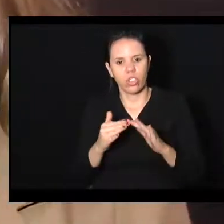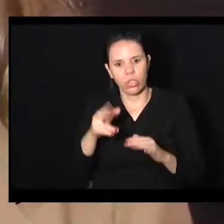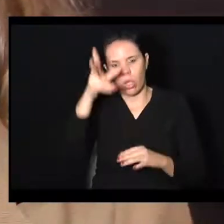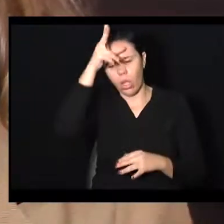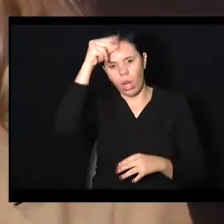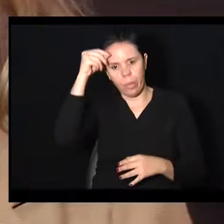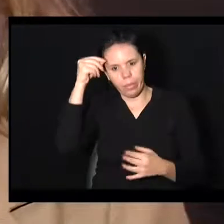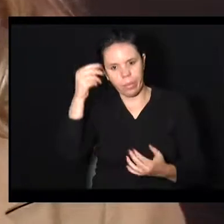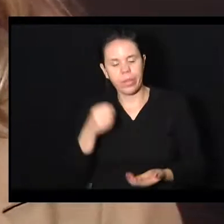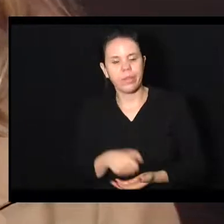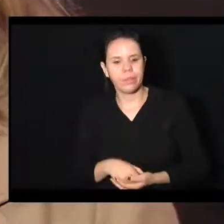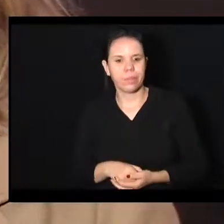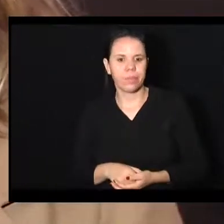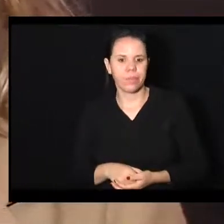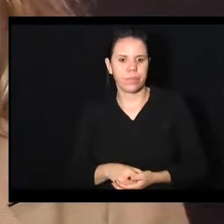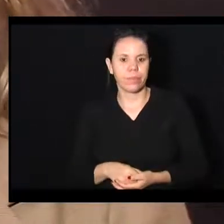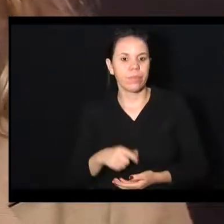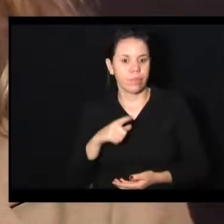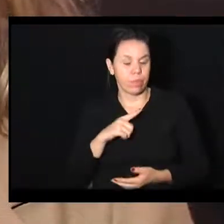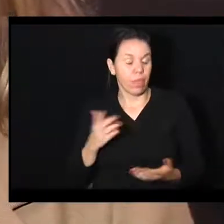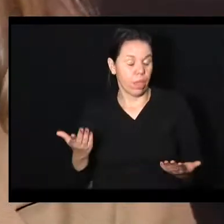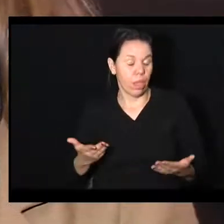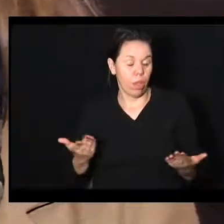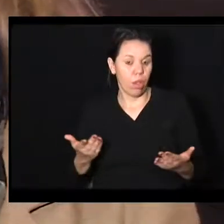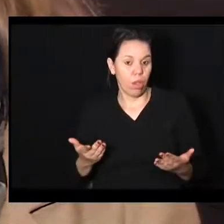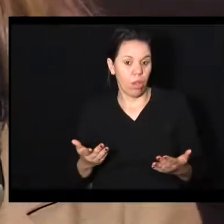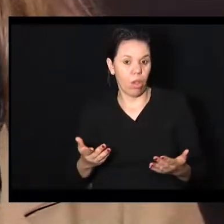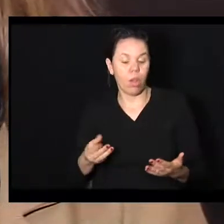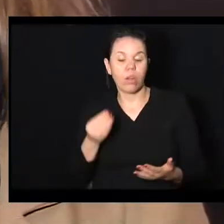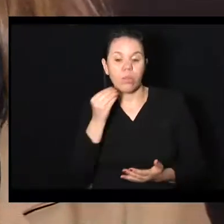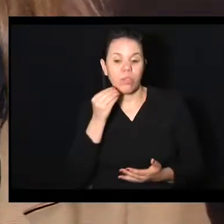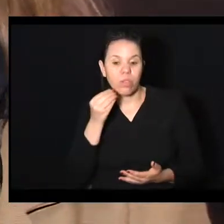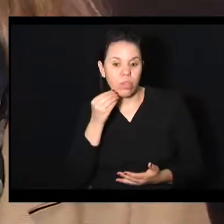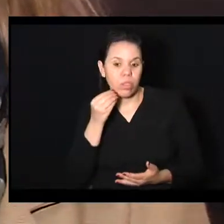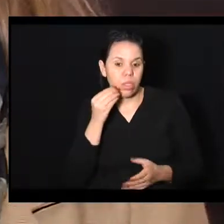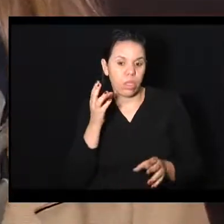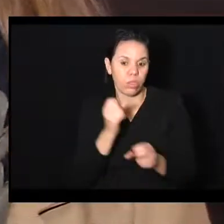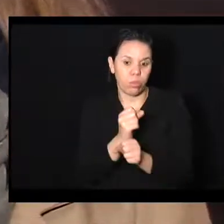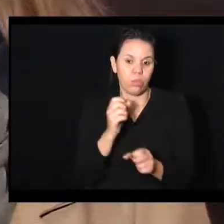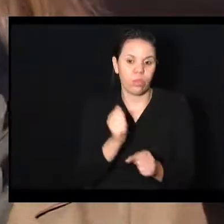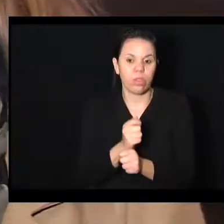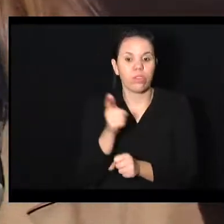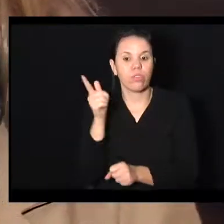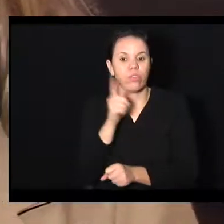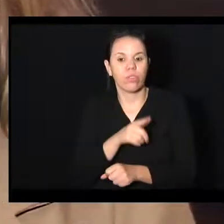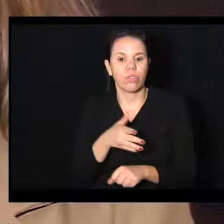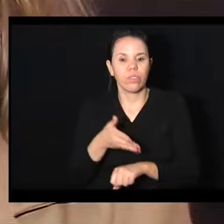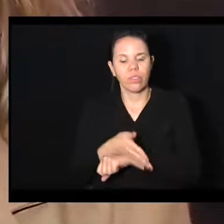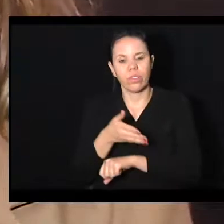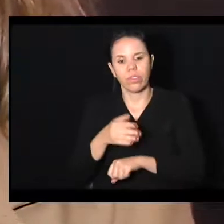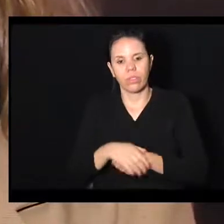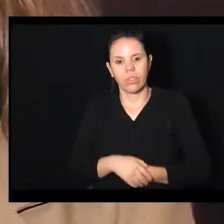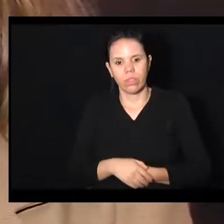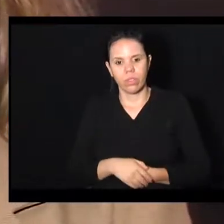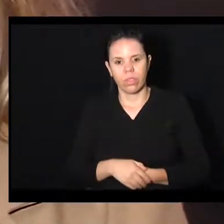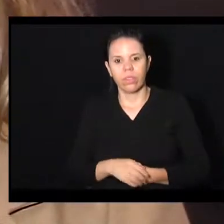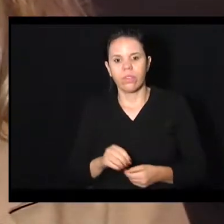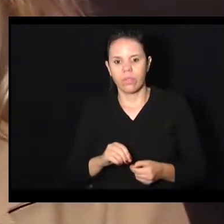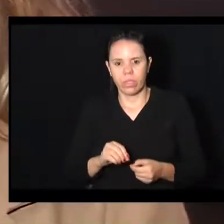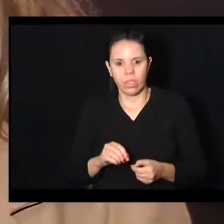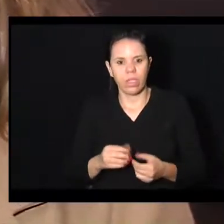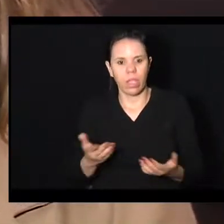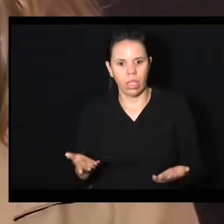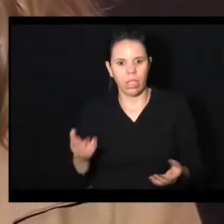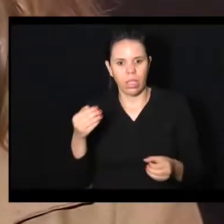né, têm agora diferentes pontuações e formas de estar tentando fazer o ingresso aqui na